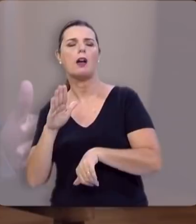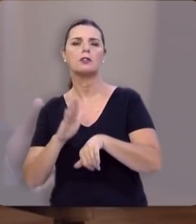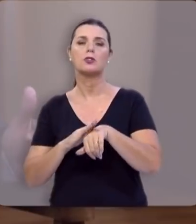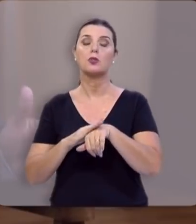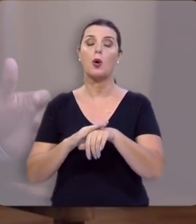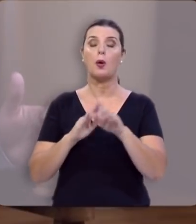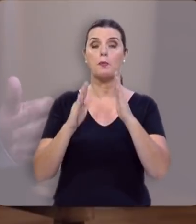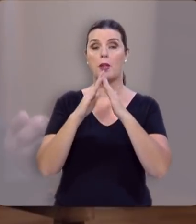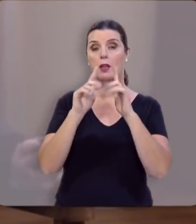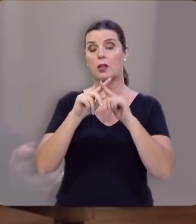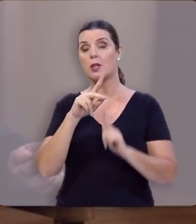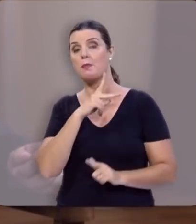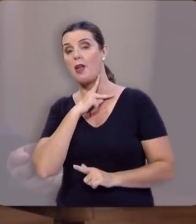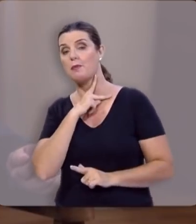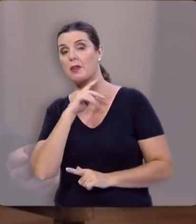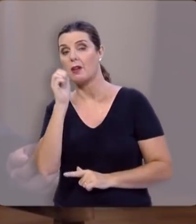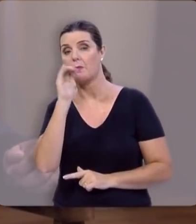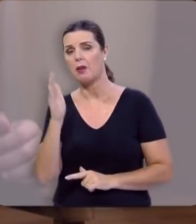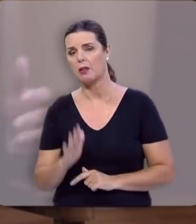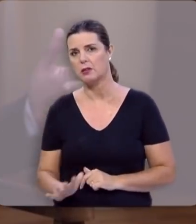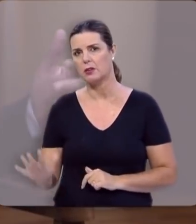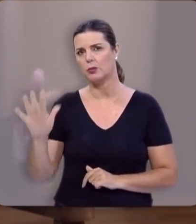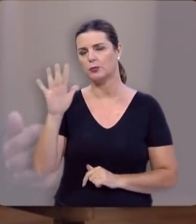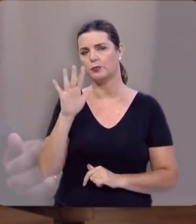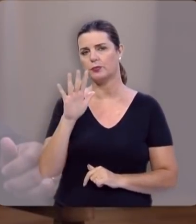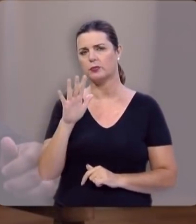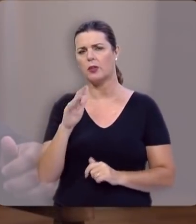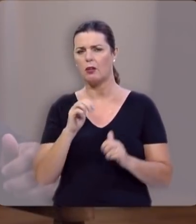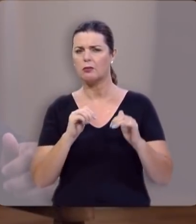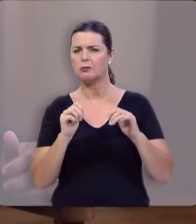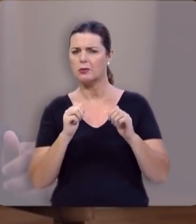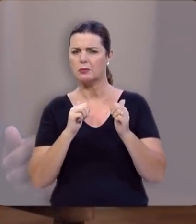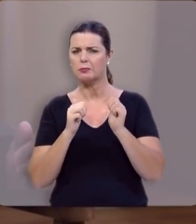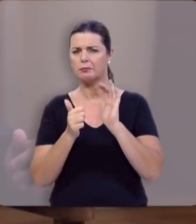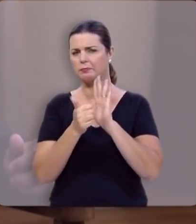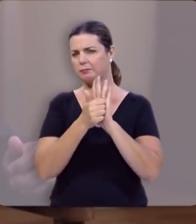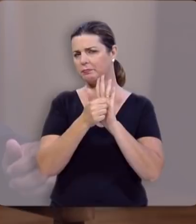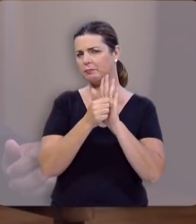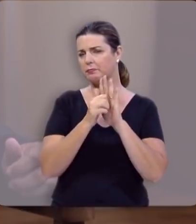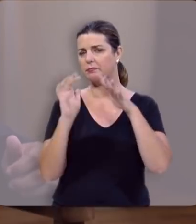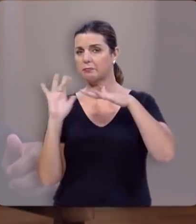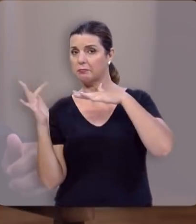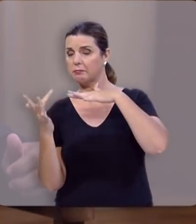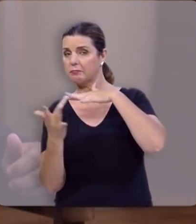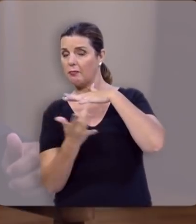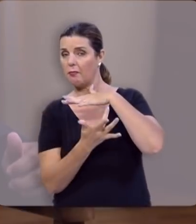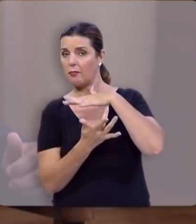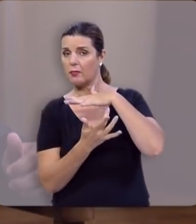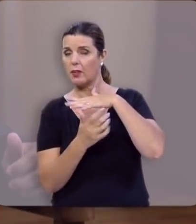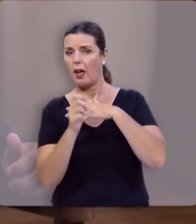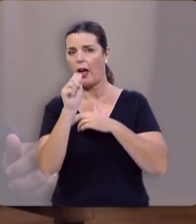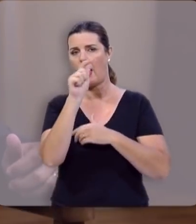sobre a Igreja Presbiteriana do Brasil, nos siga nas nossas mídias sociais, no